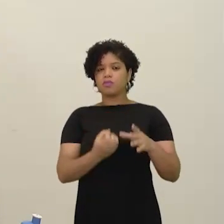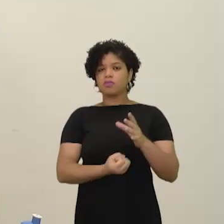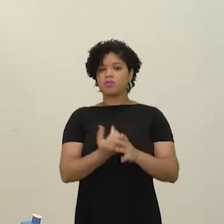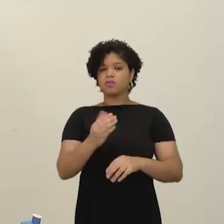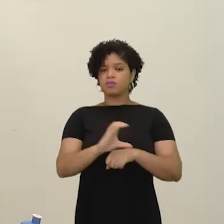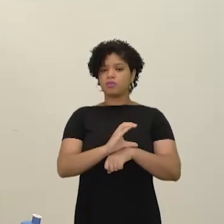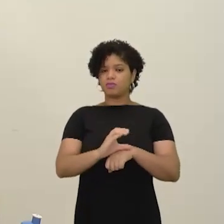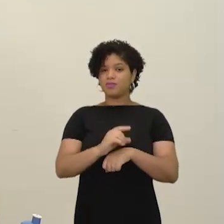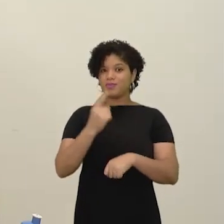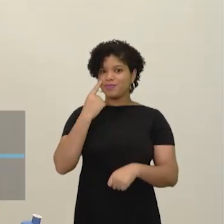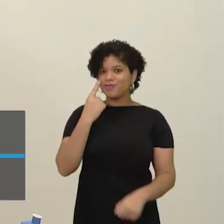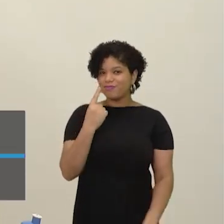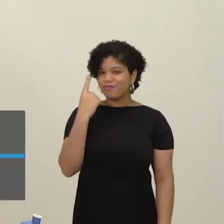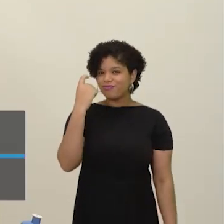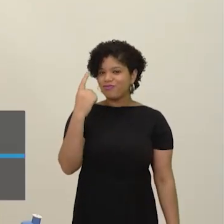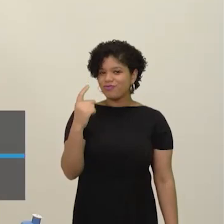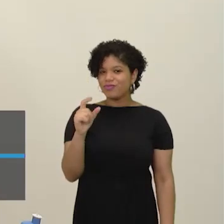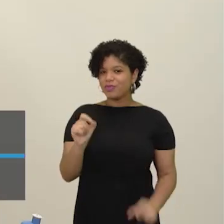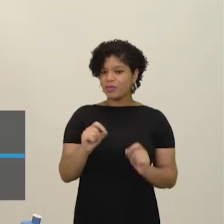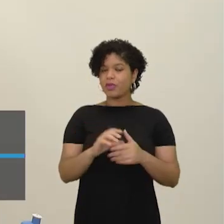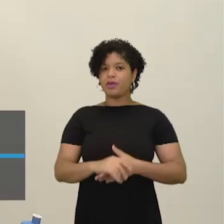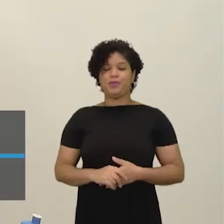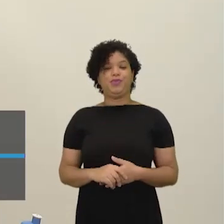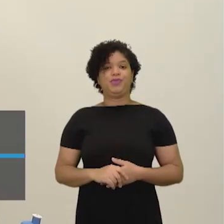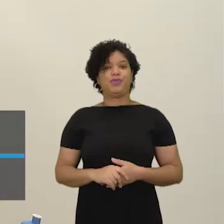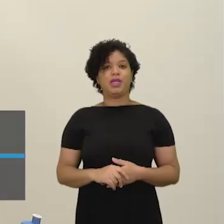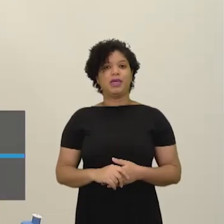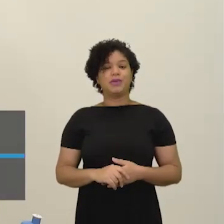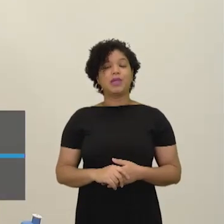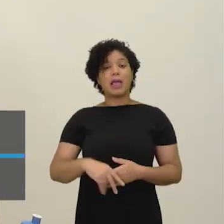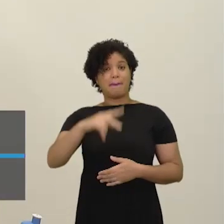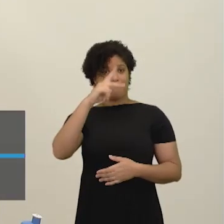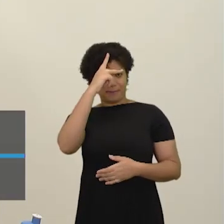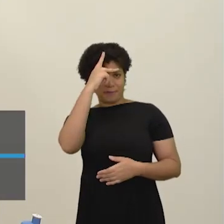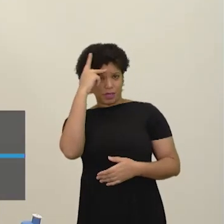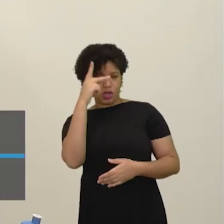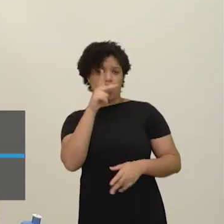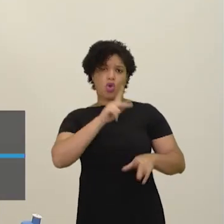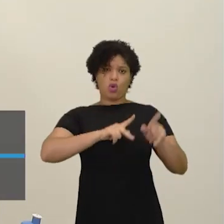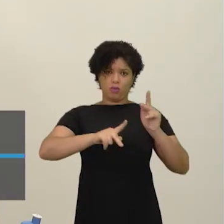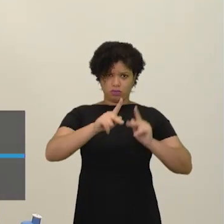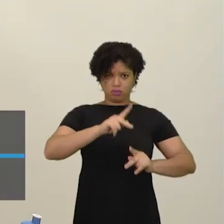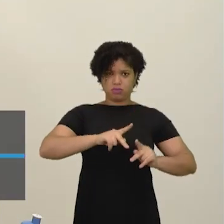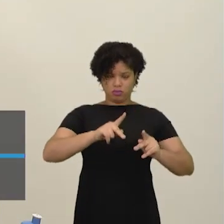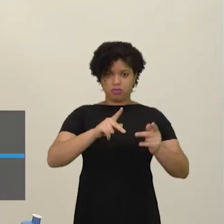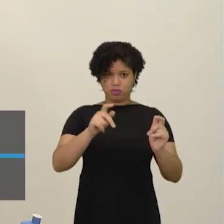Olha só, nono ano, que interessante. As pessoas, elas podiam mandar,